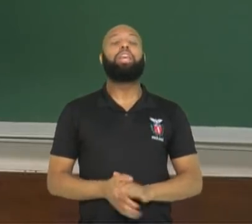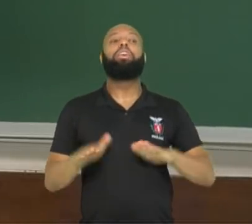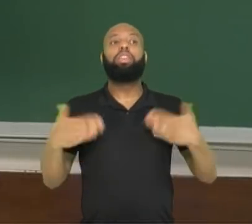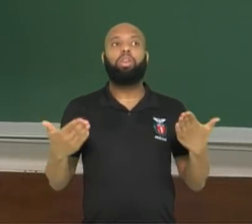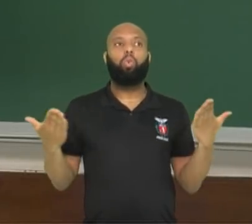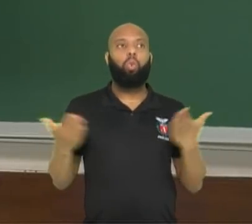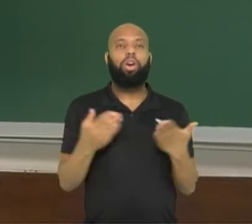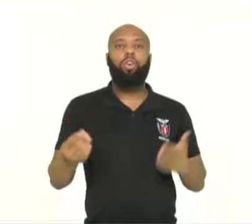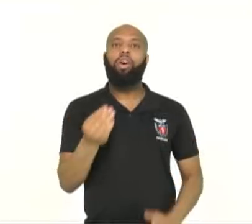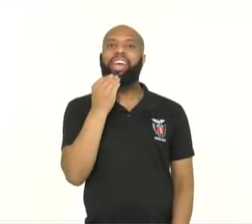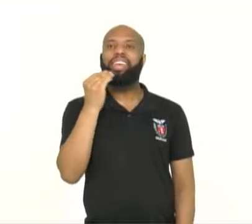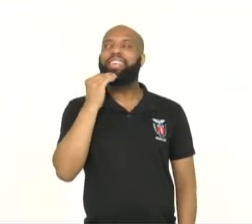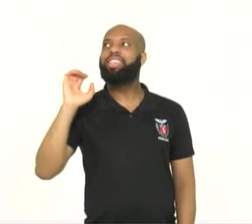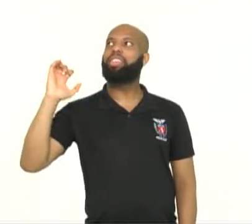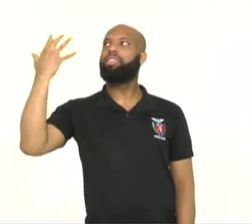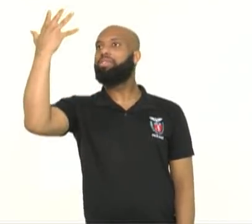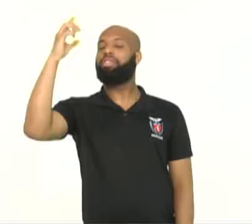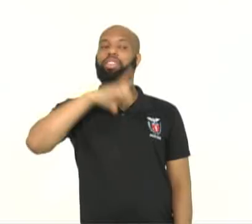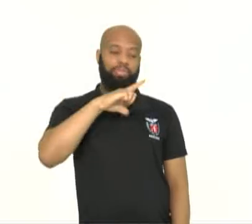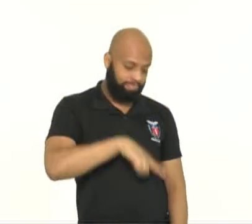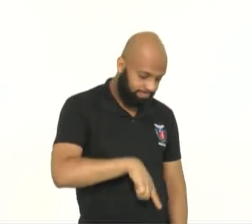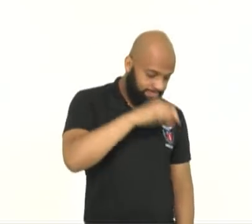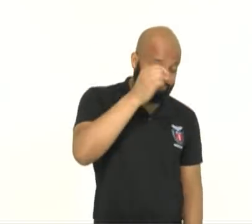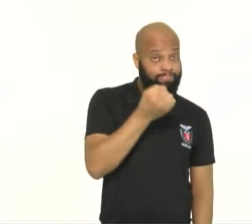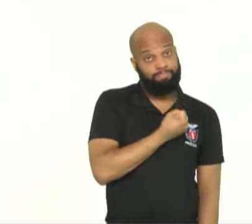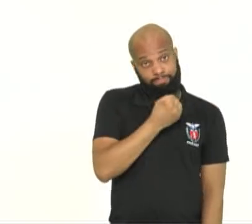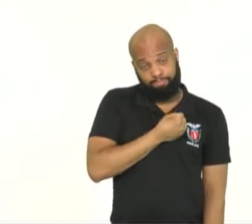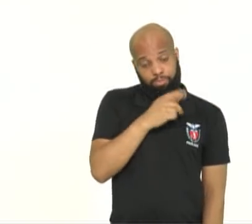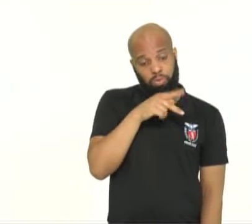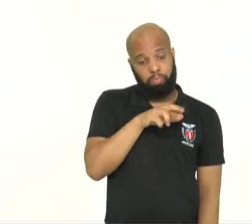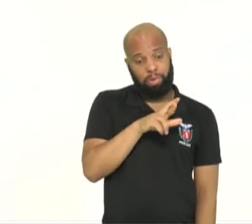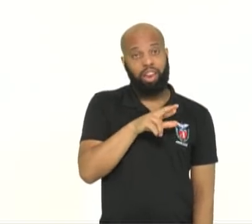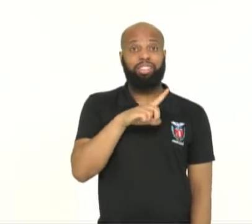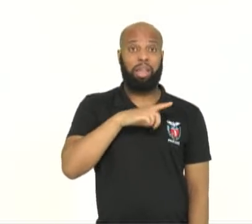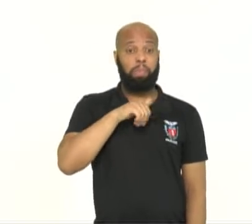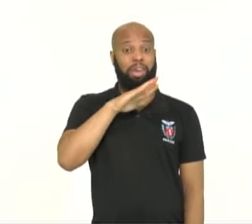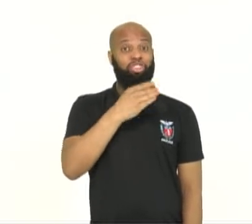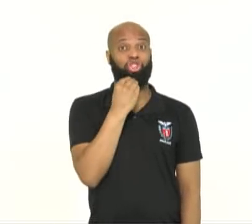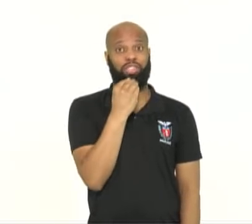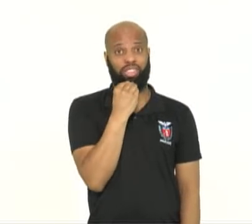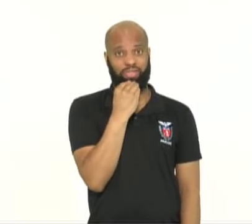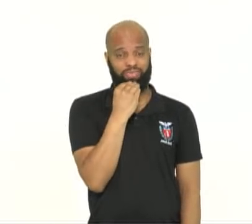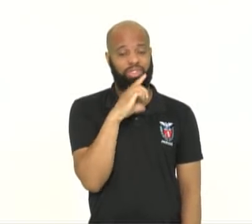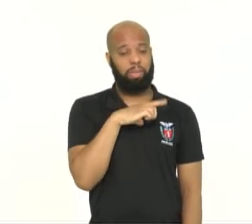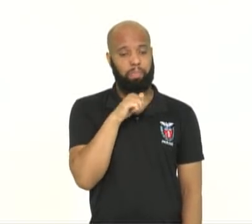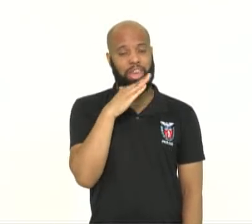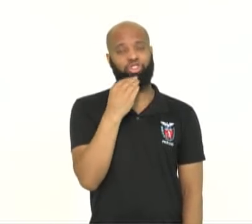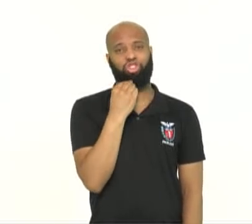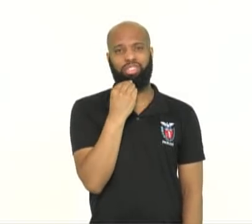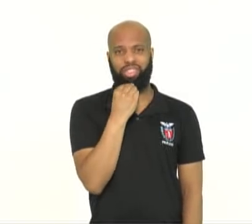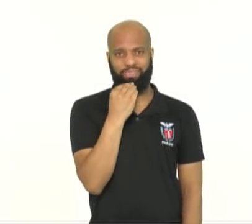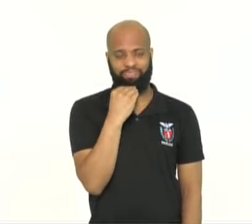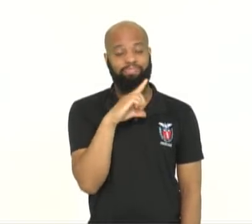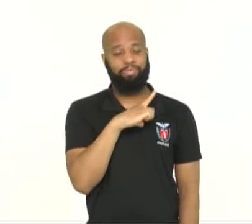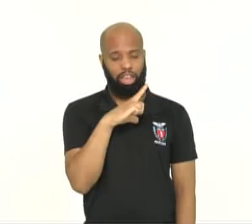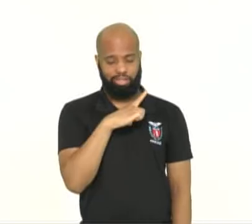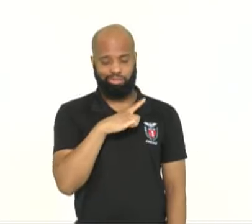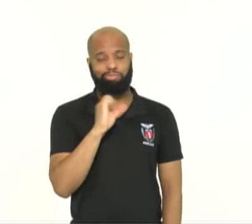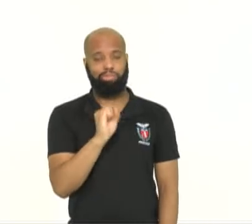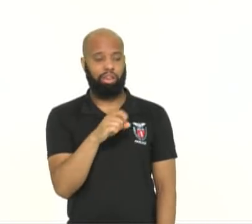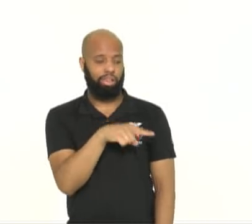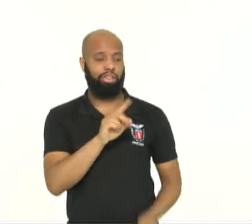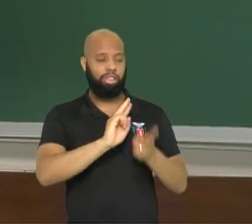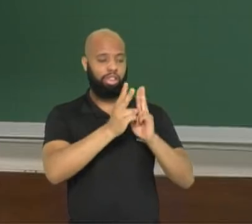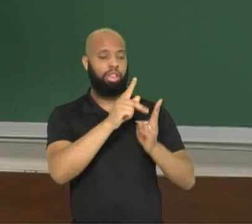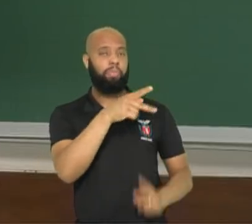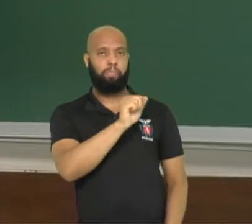a probabilidade é que saia um número par, né? É mais provável que saia um número